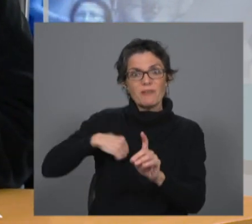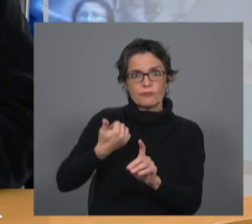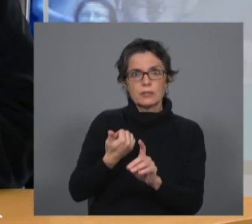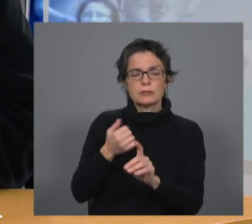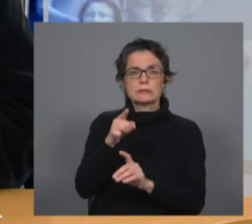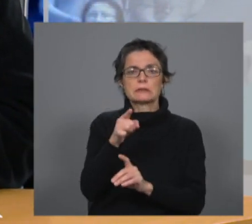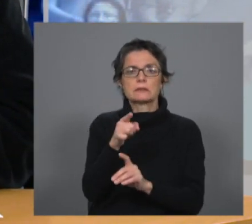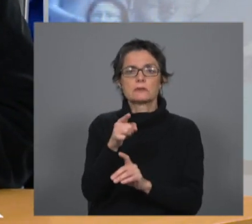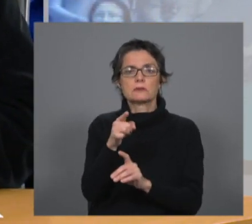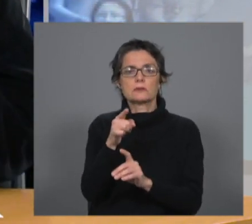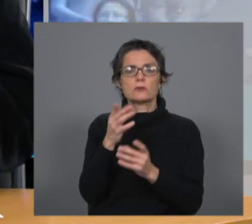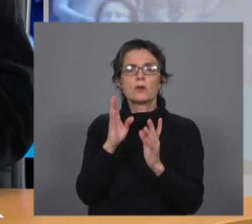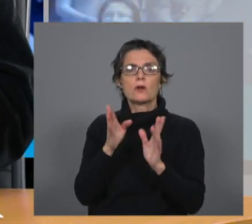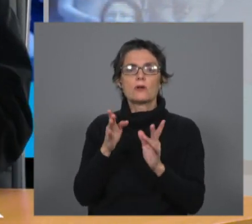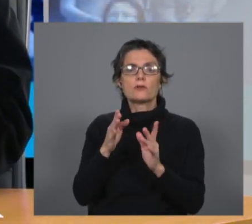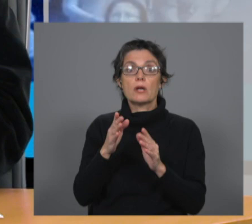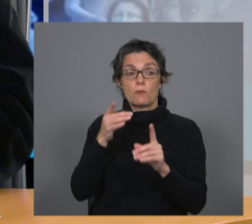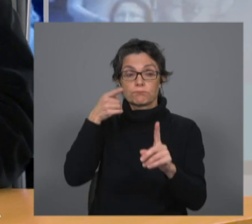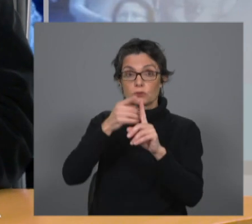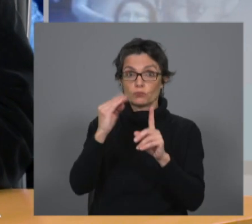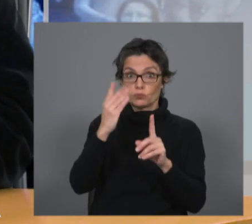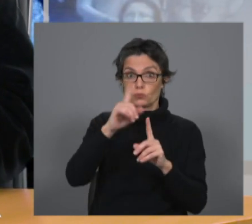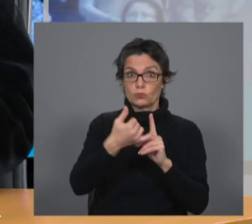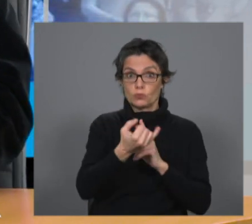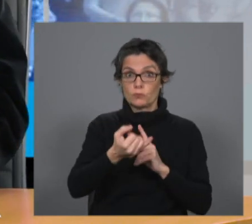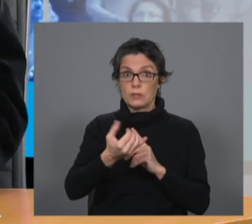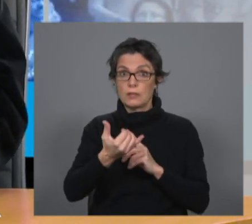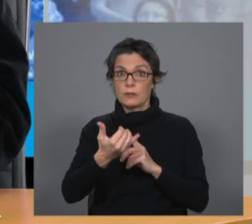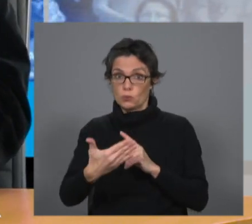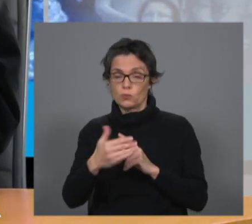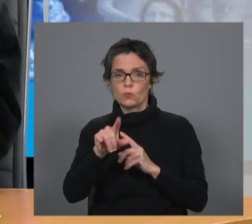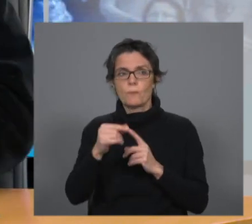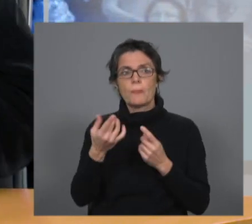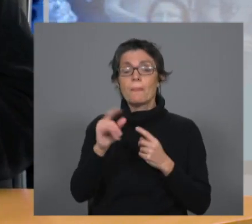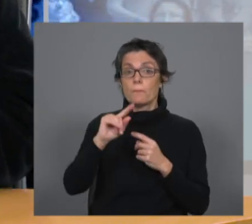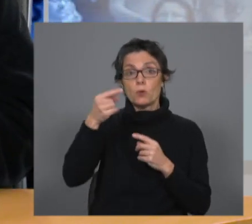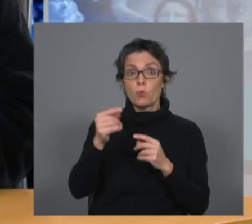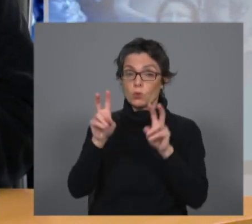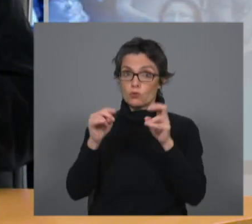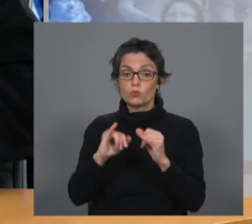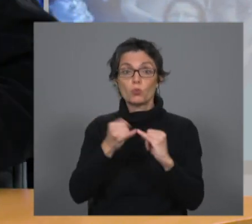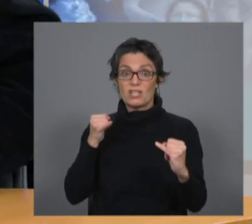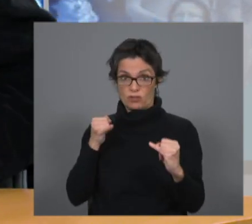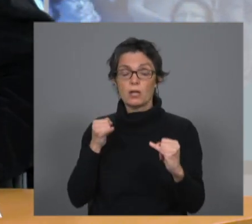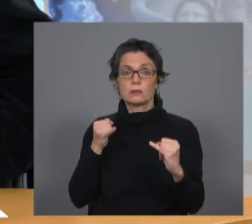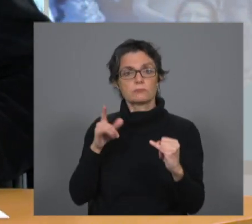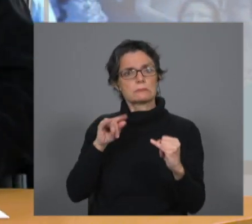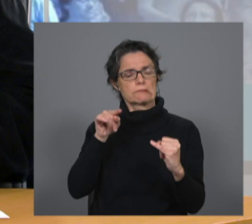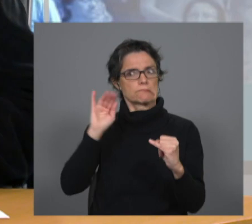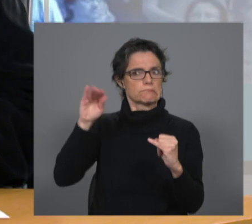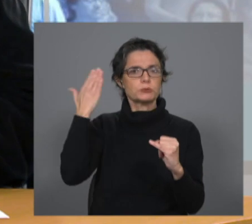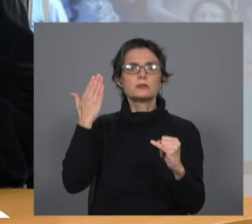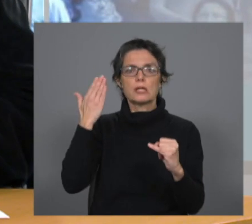em 2021. Nessa área é mais fácil. Na parte digital, que é outra das prioridades